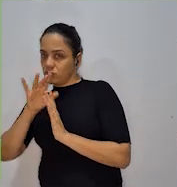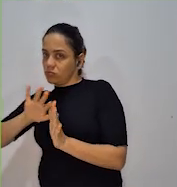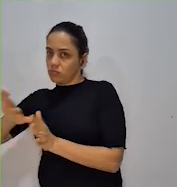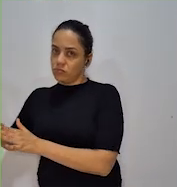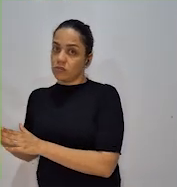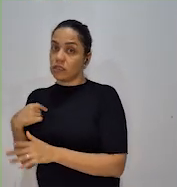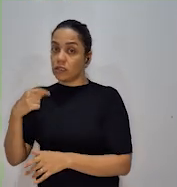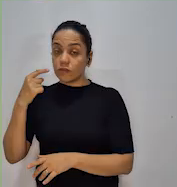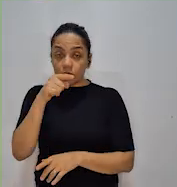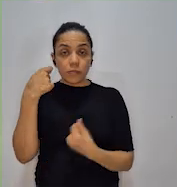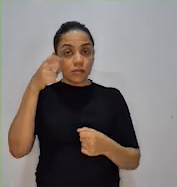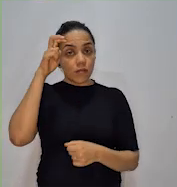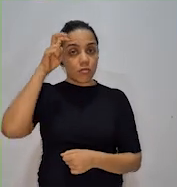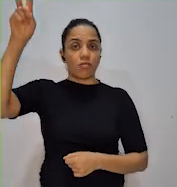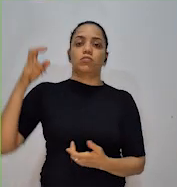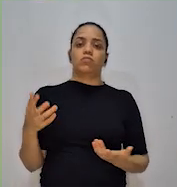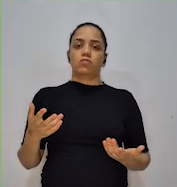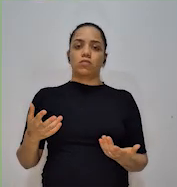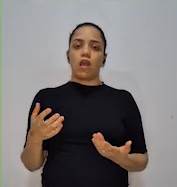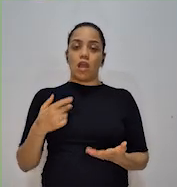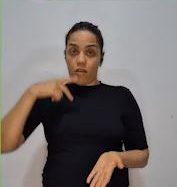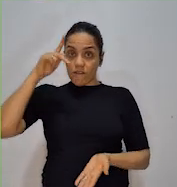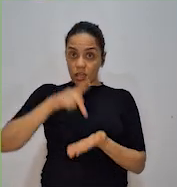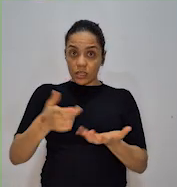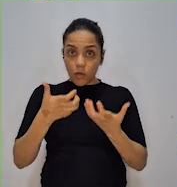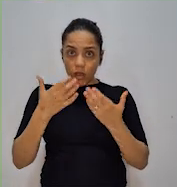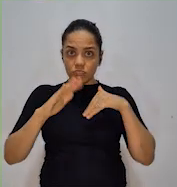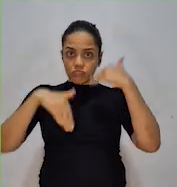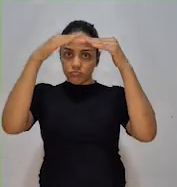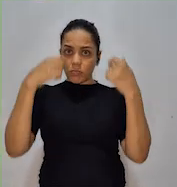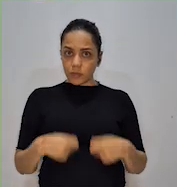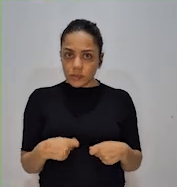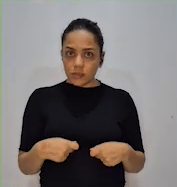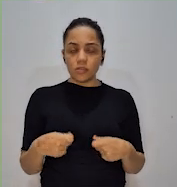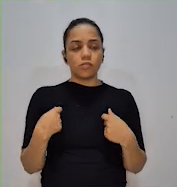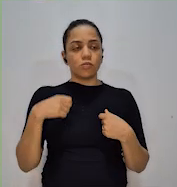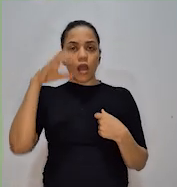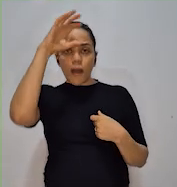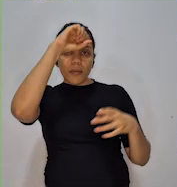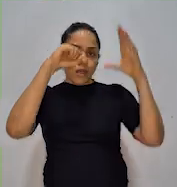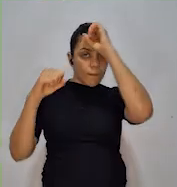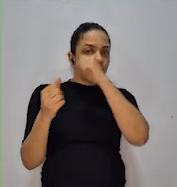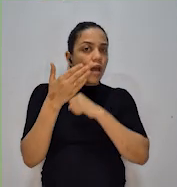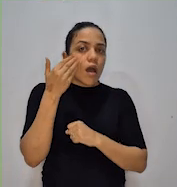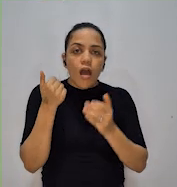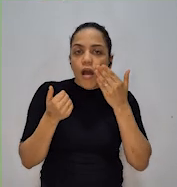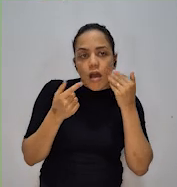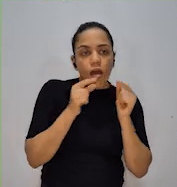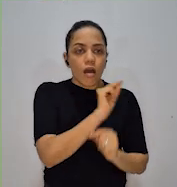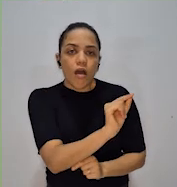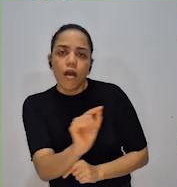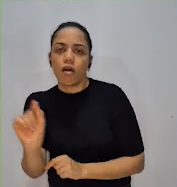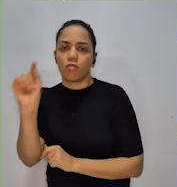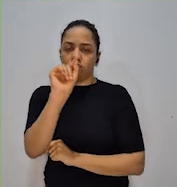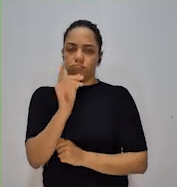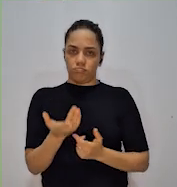questão de inteligência. Se eu, de fato, quero crescer, me desenvolver, eu preciso de outros saberes. E aí, com curiosidade, empatia